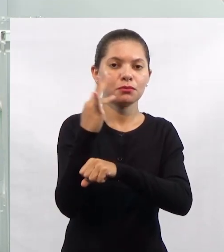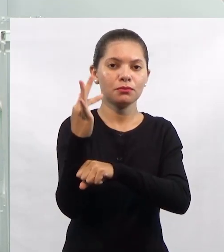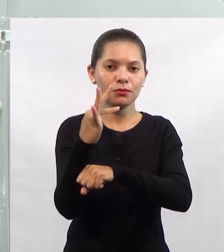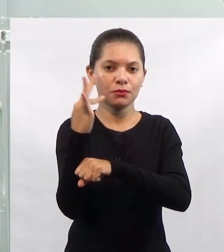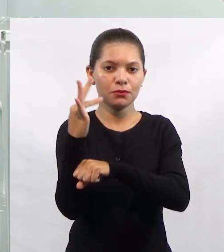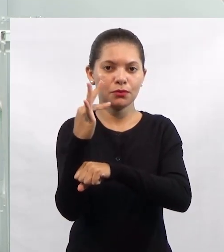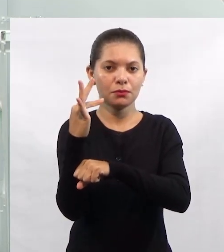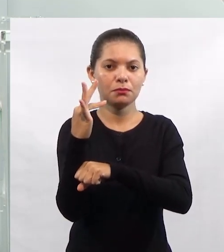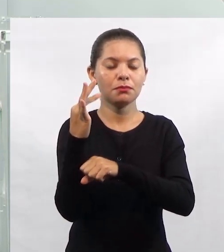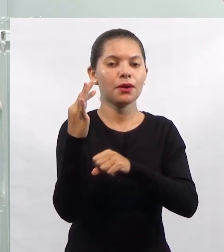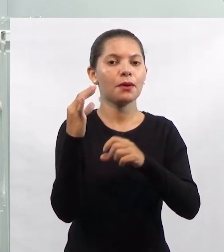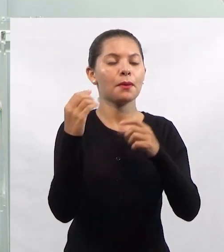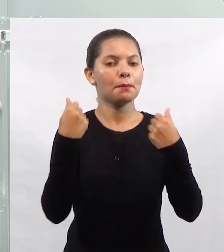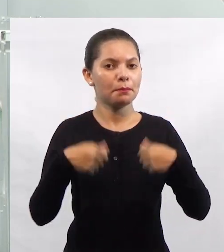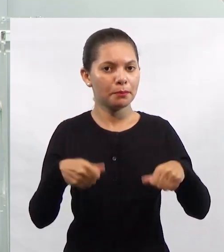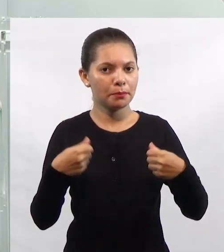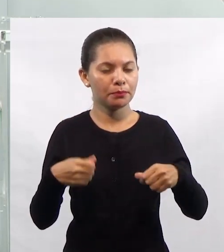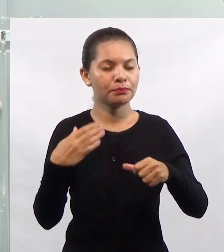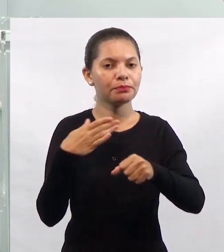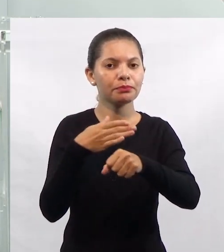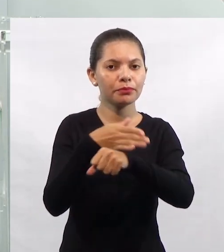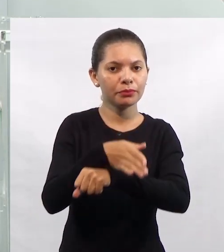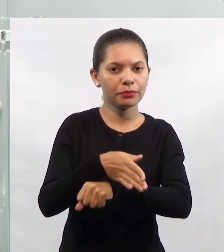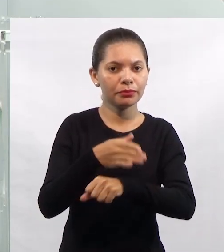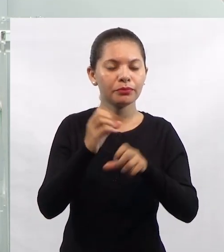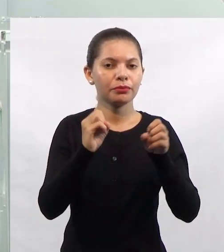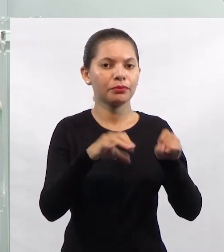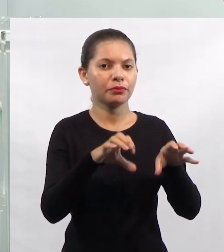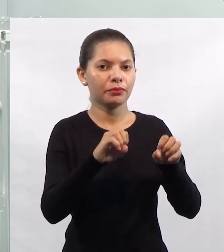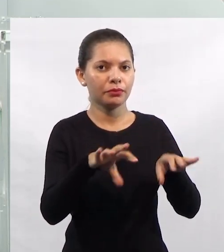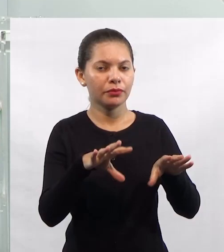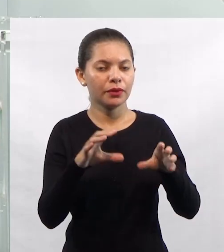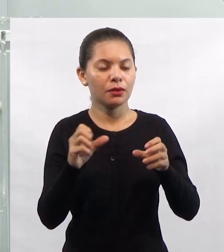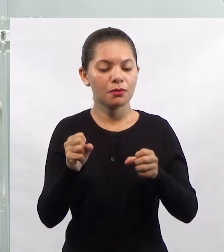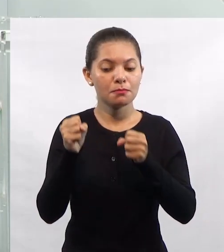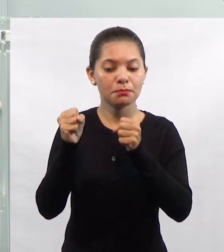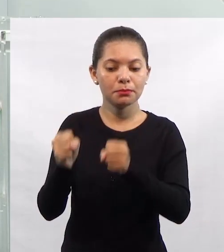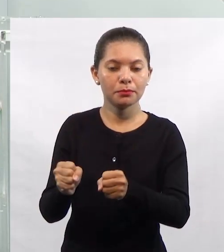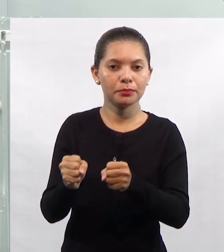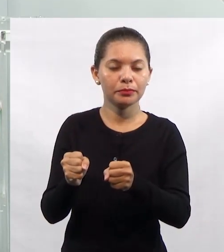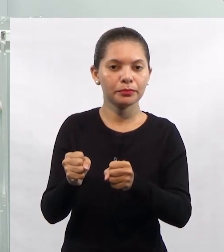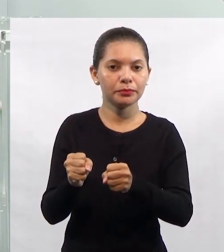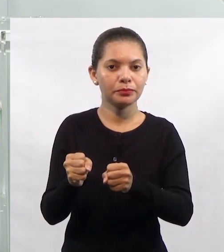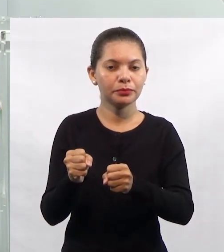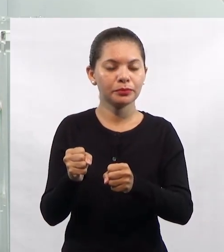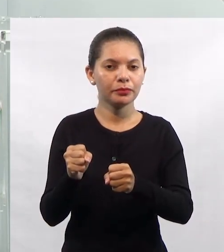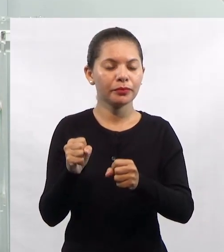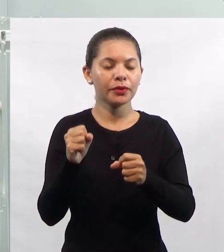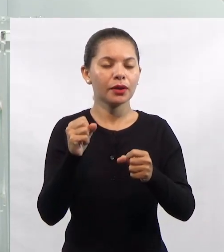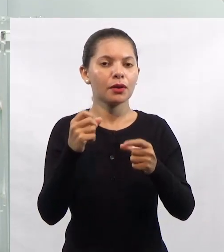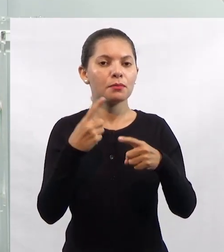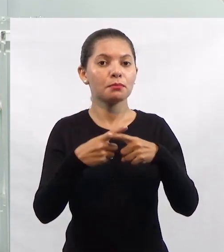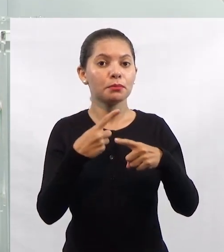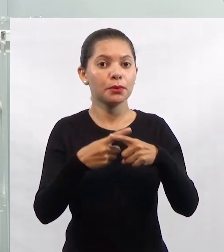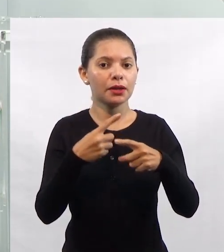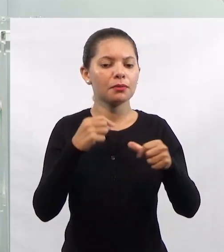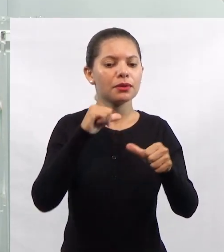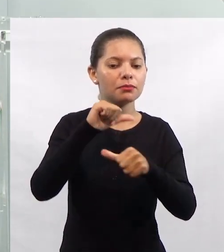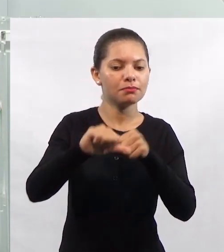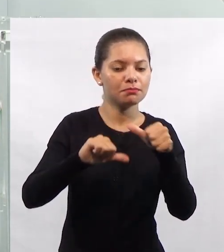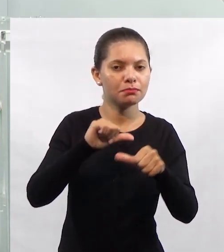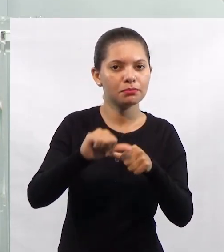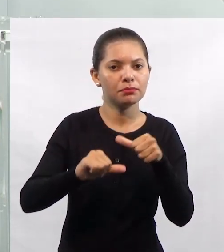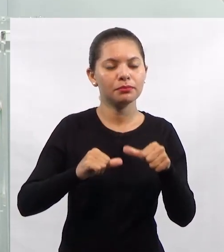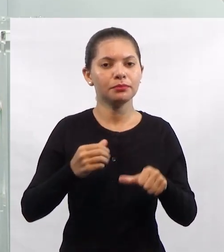de educação, elas precisam acessar a educação como exercício de poder, igual o Vitor Paro vai comentar, para que elas